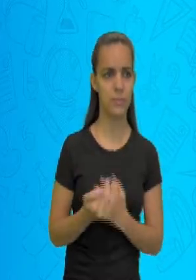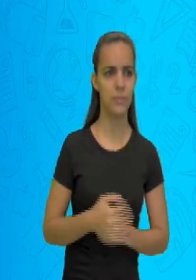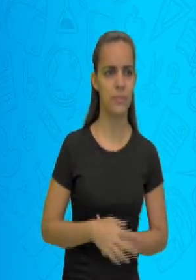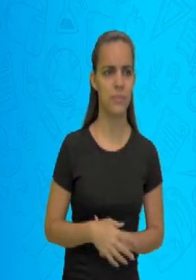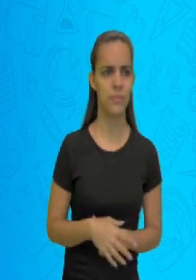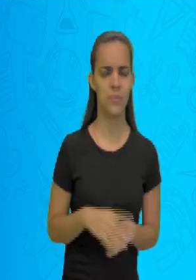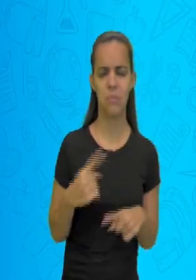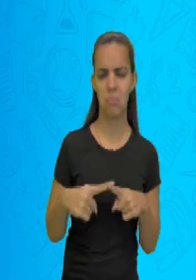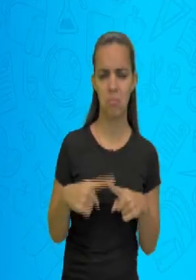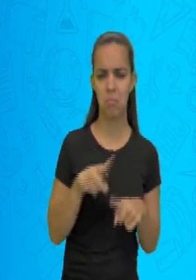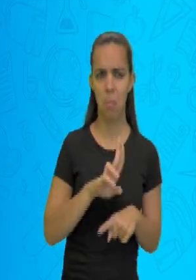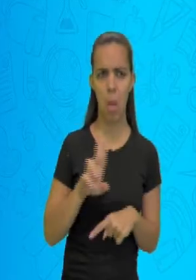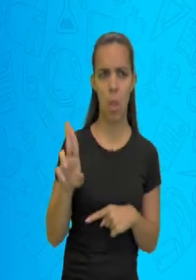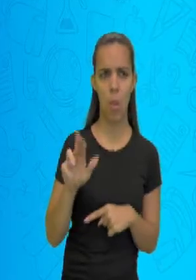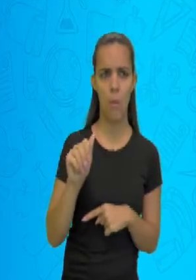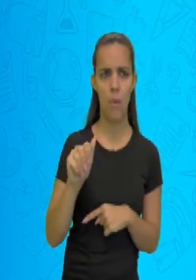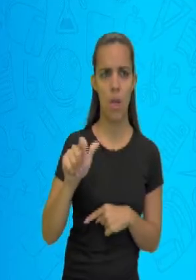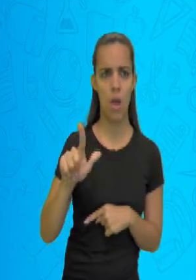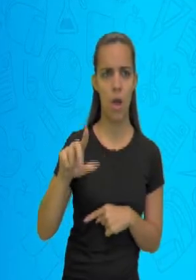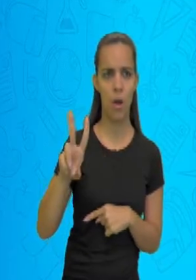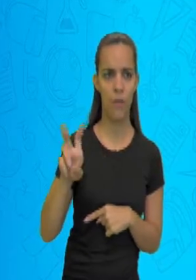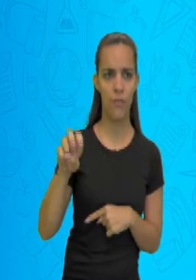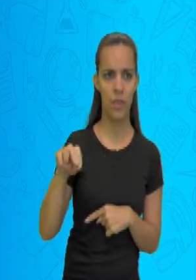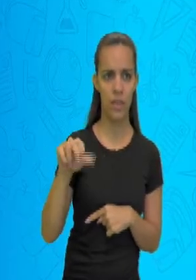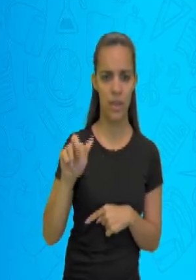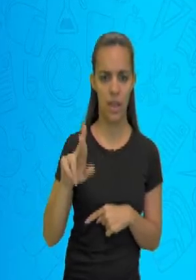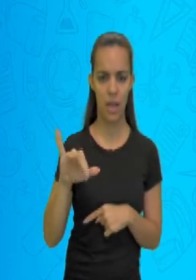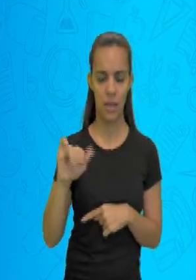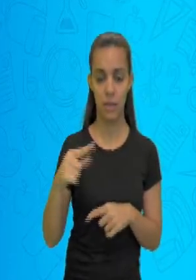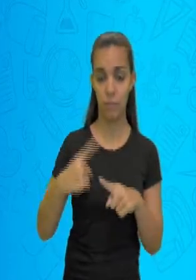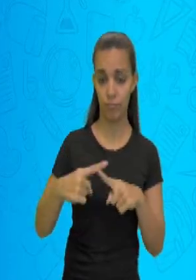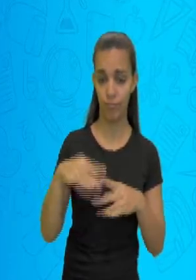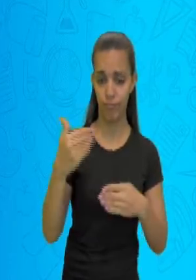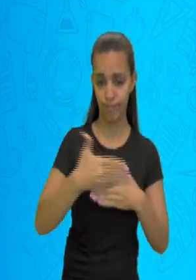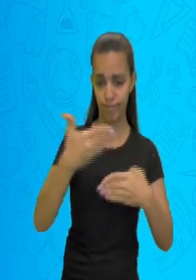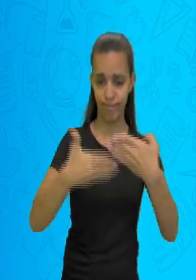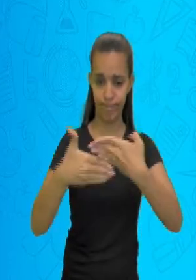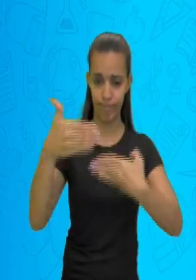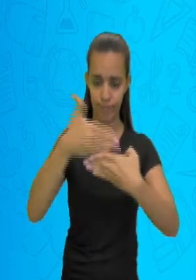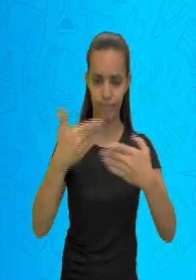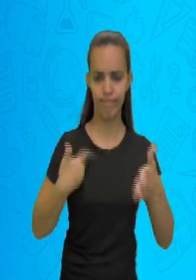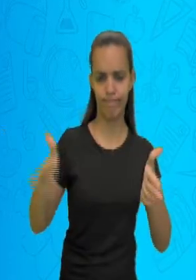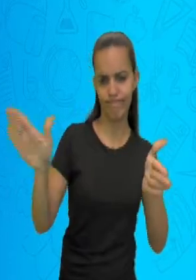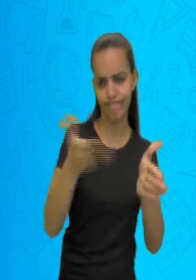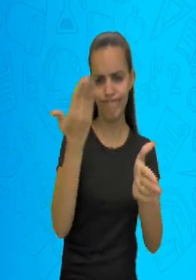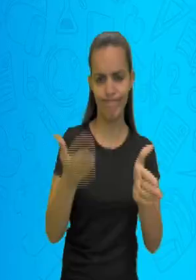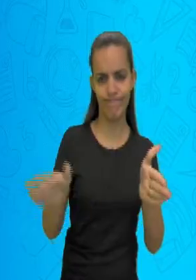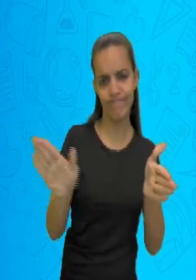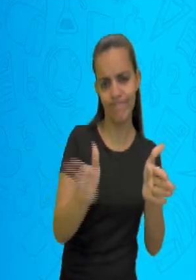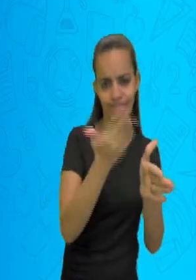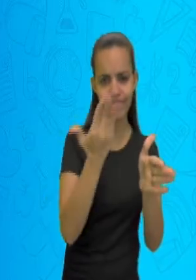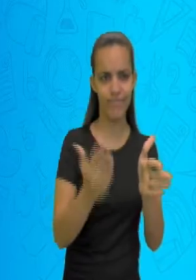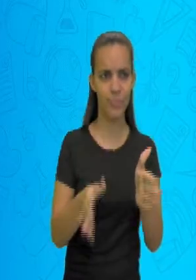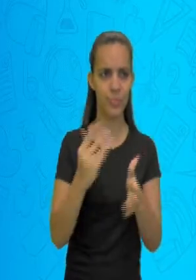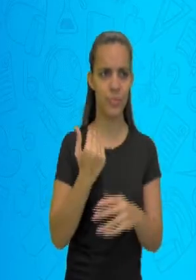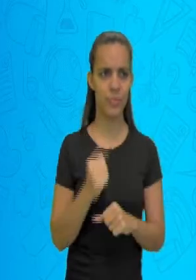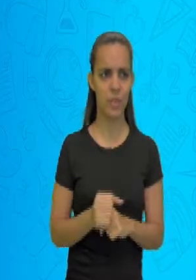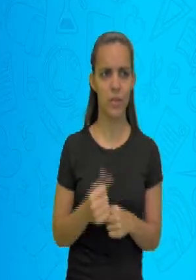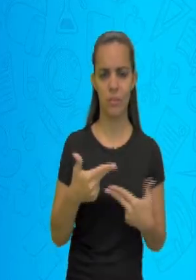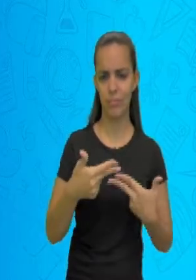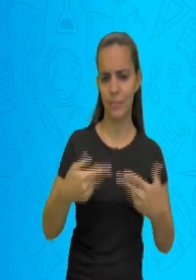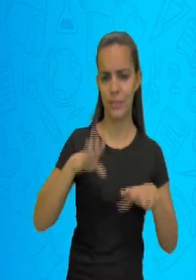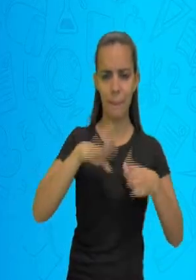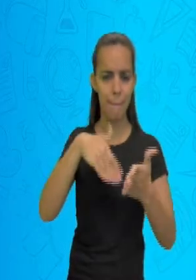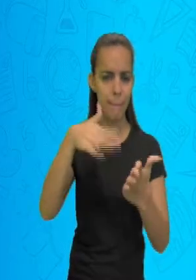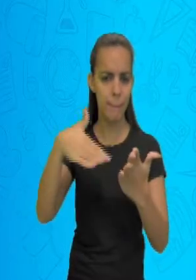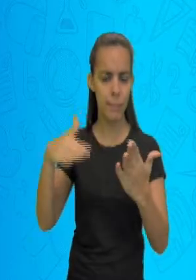chama alvenaria? Porque ela é construída com tijolo, cimento, argamassa e reboco,